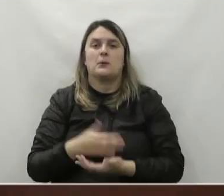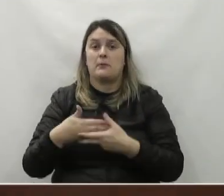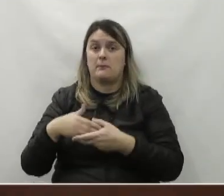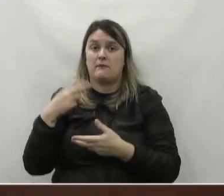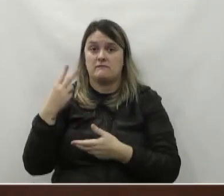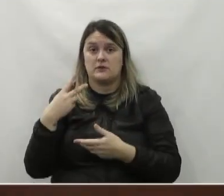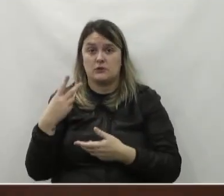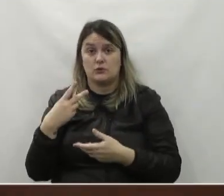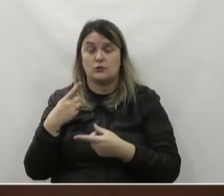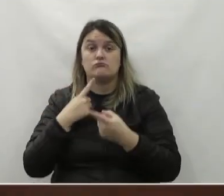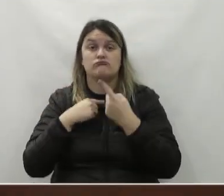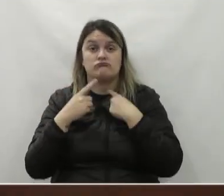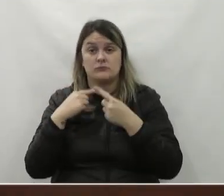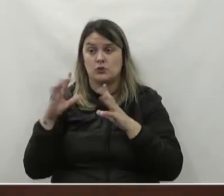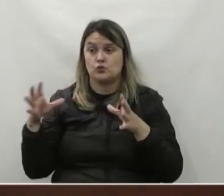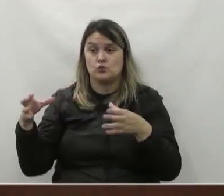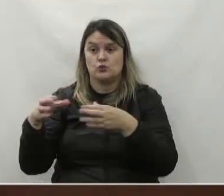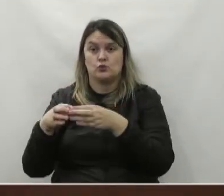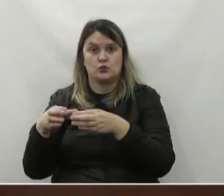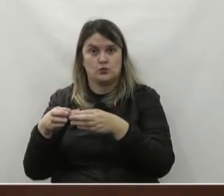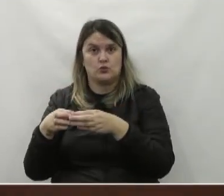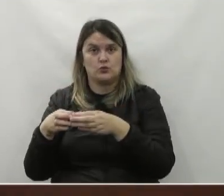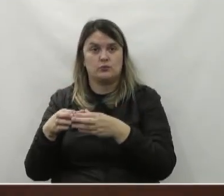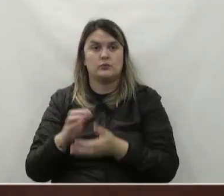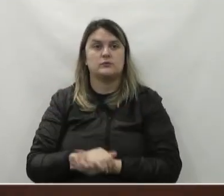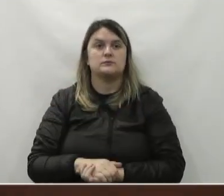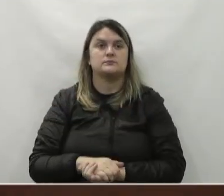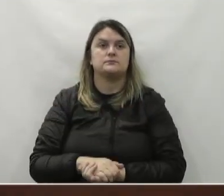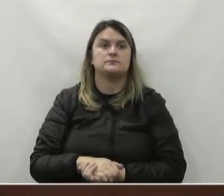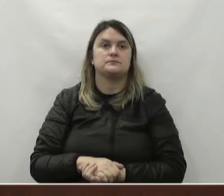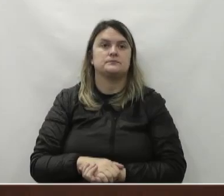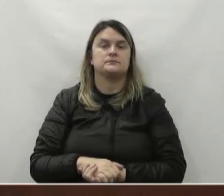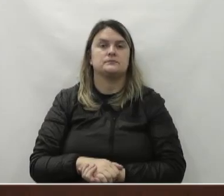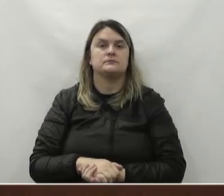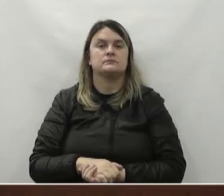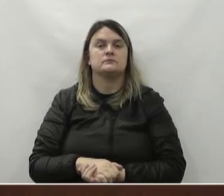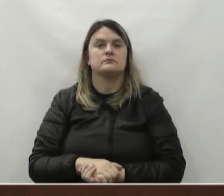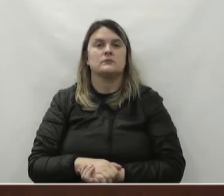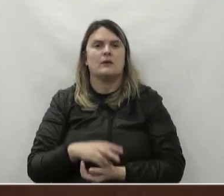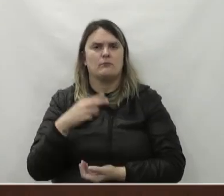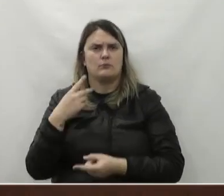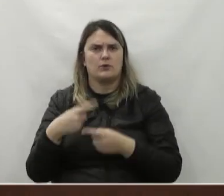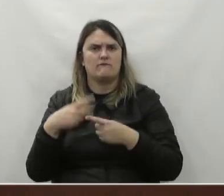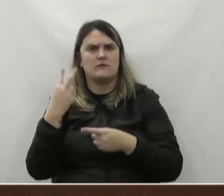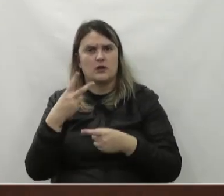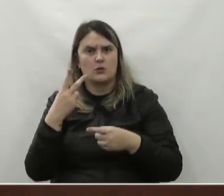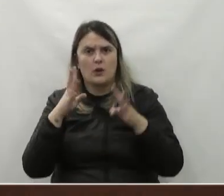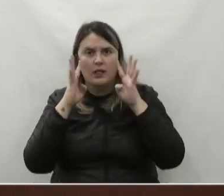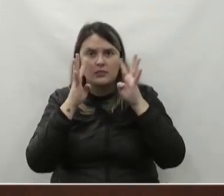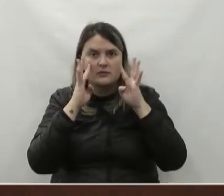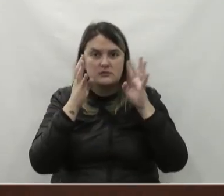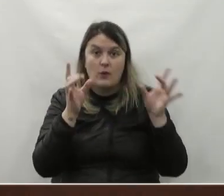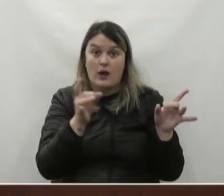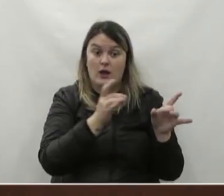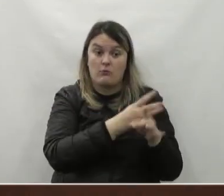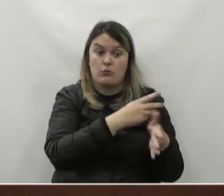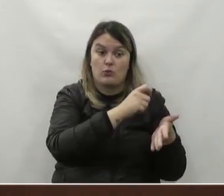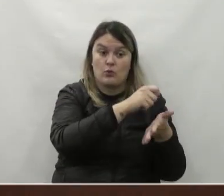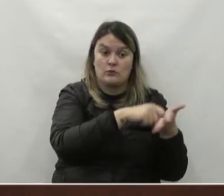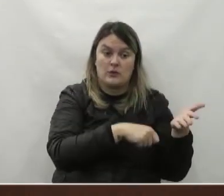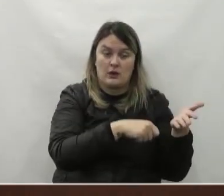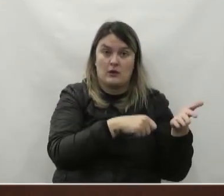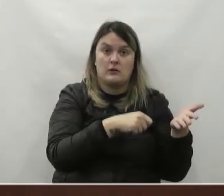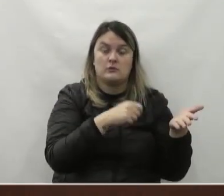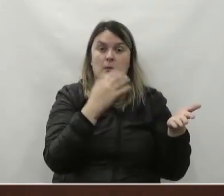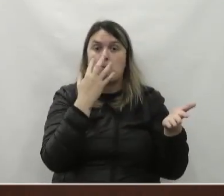aqui, né, que a iniciativa, na verdade, partiu aqui da Câmara de vereadores atentos, né, com o término do contrato, o vereador